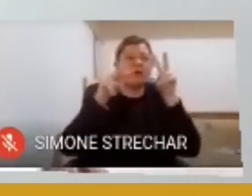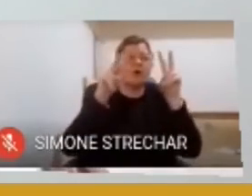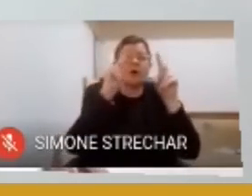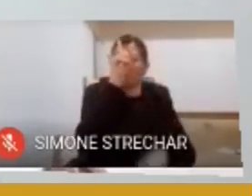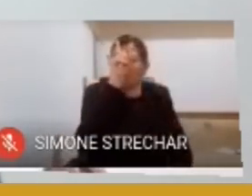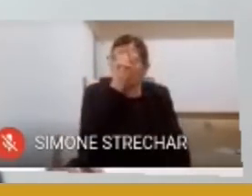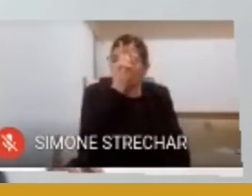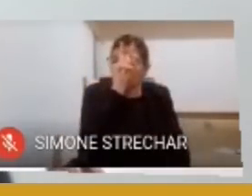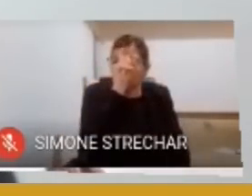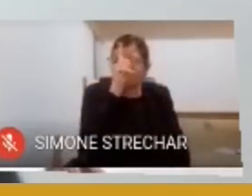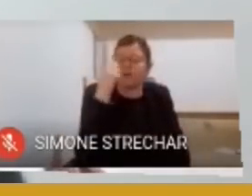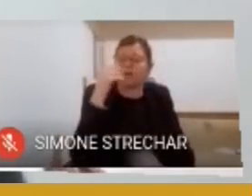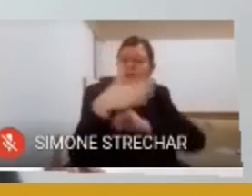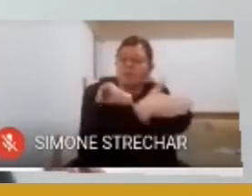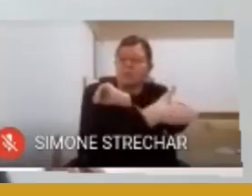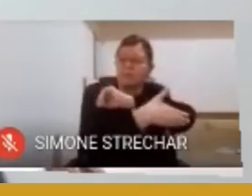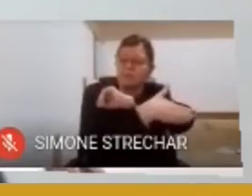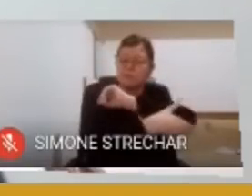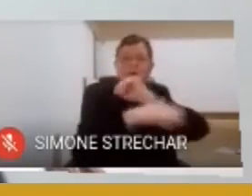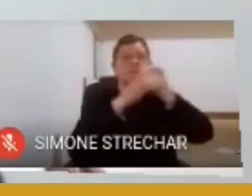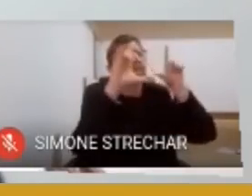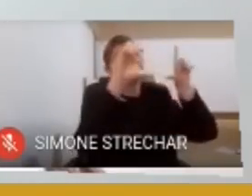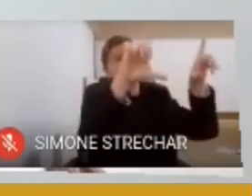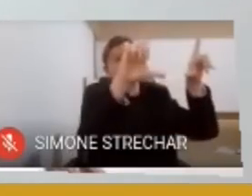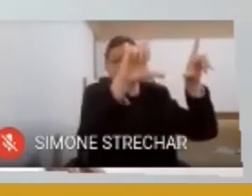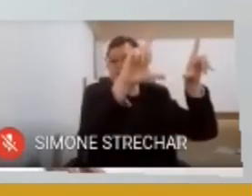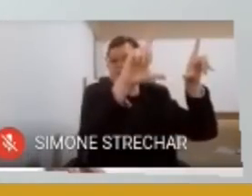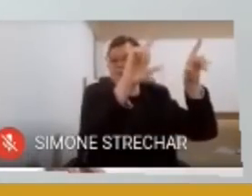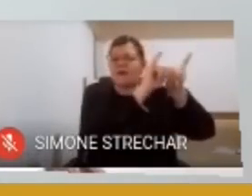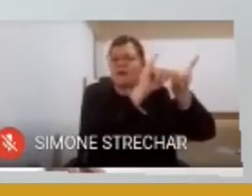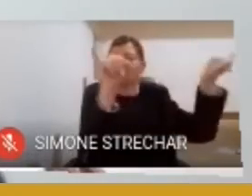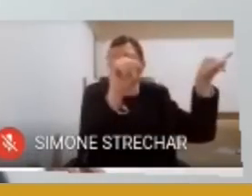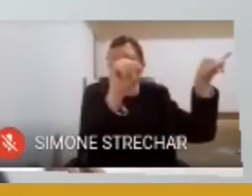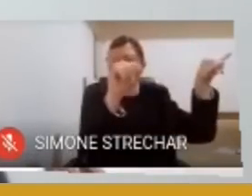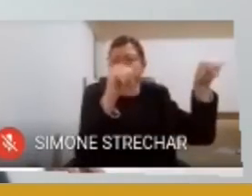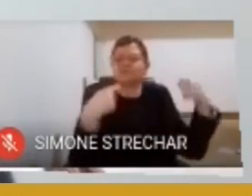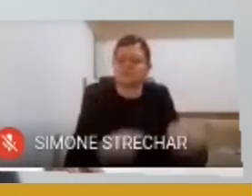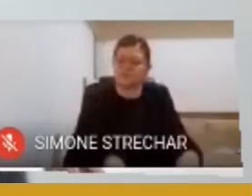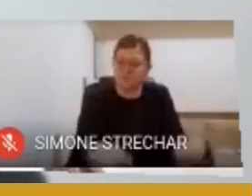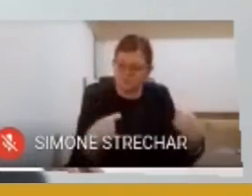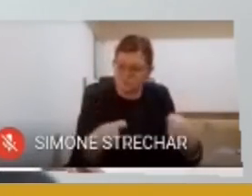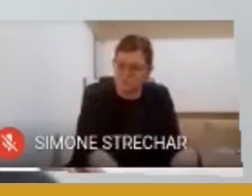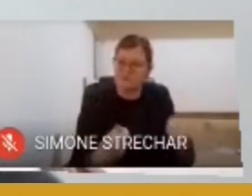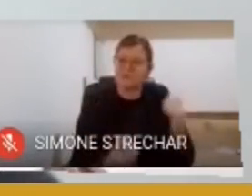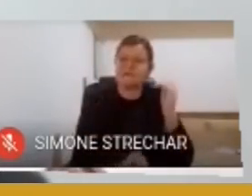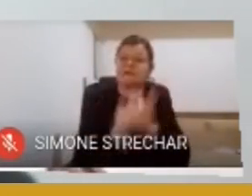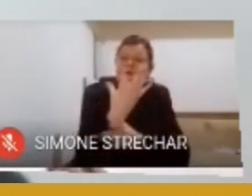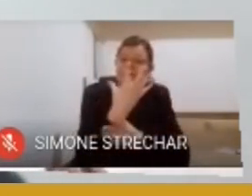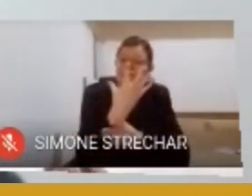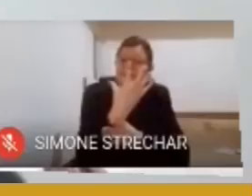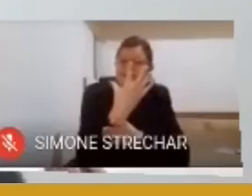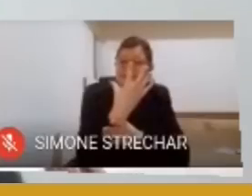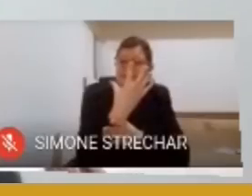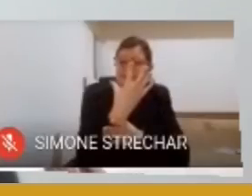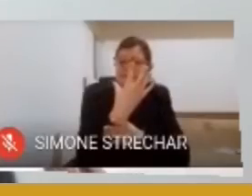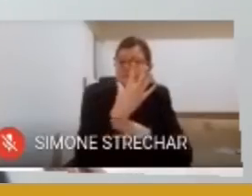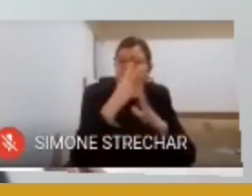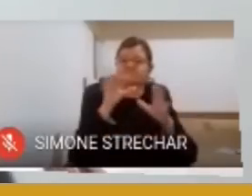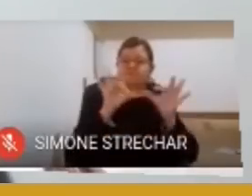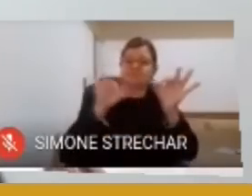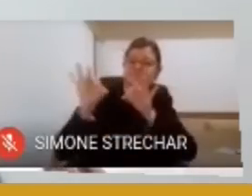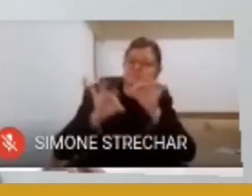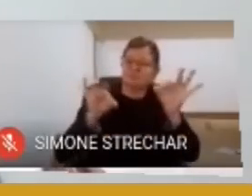no muro da escola, na grade da escola, da Secretaria de Educação, das igrejas, que são lugares